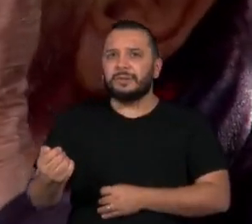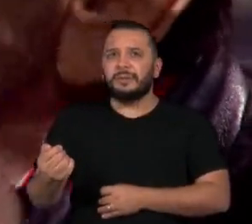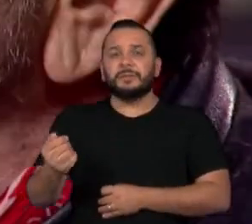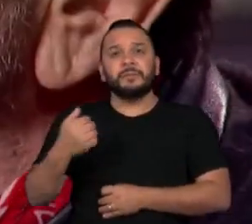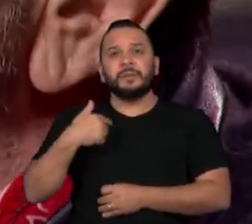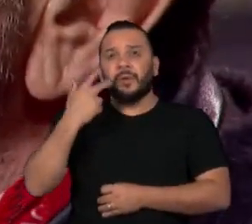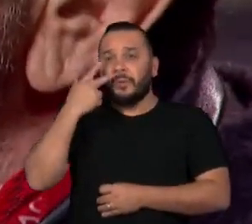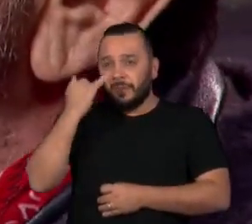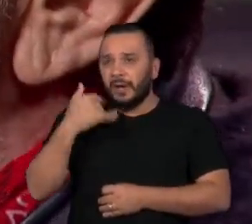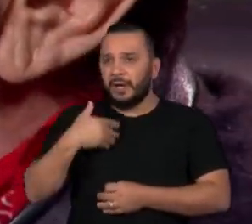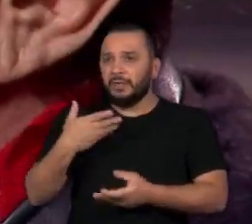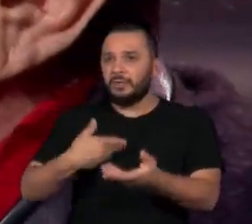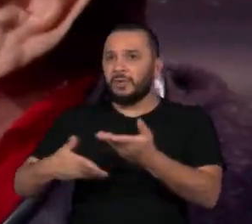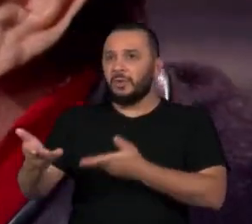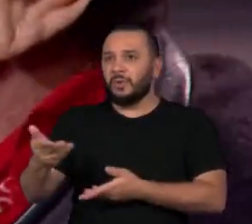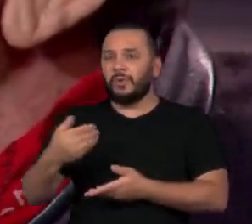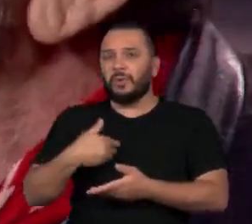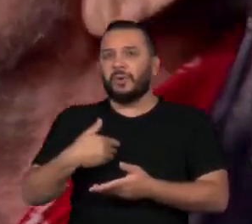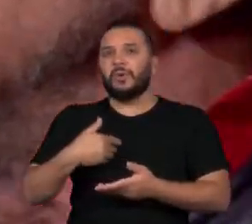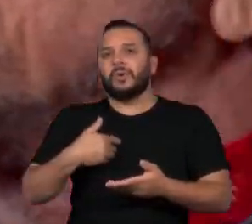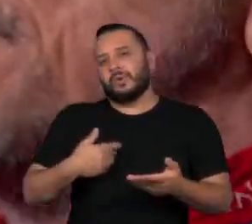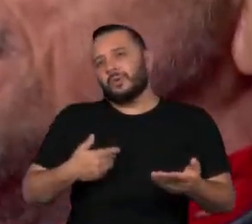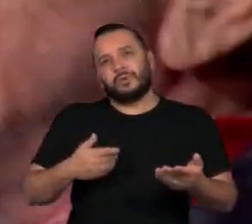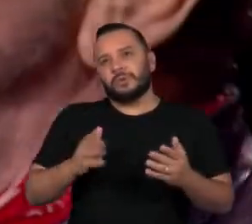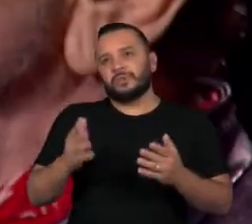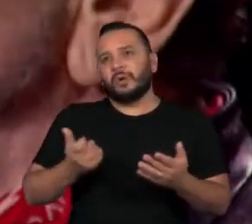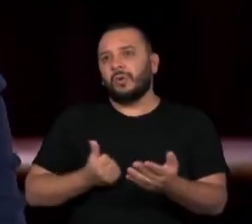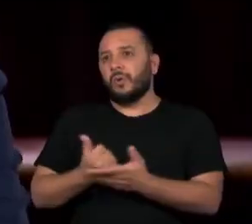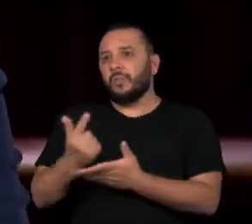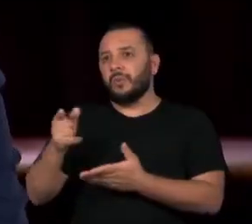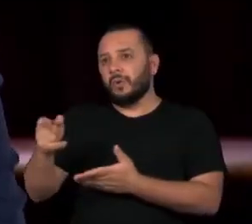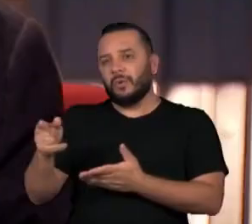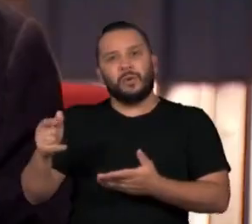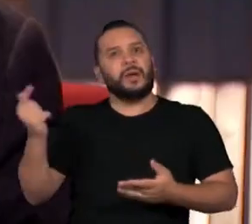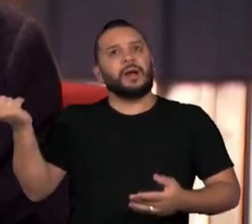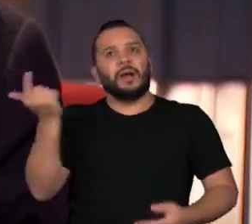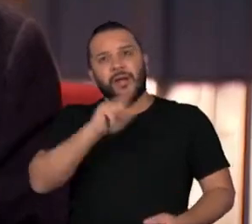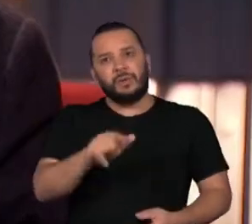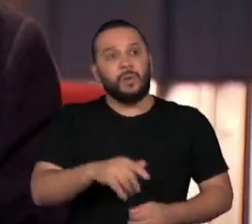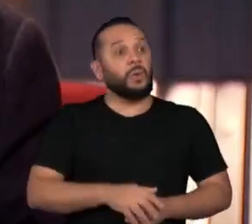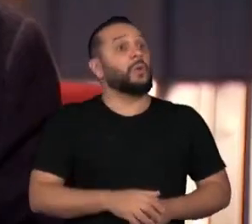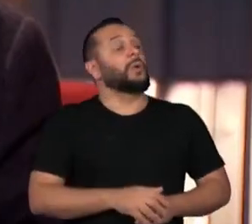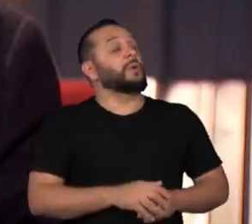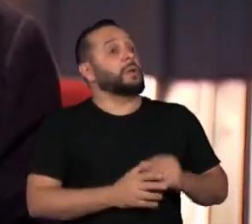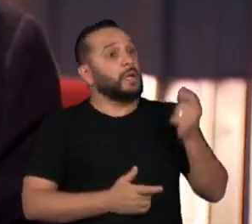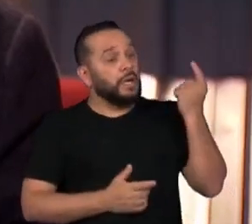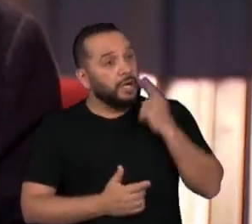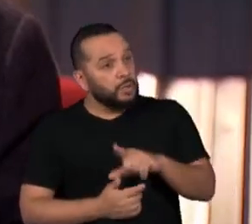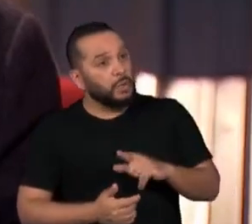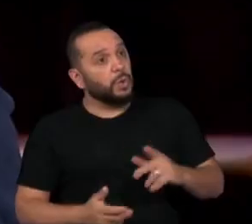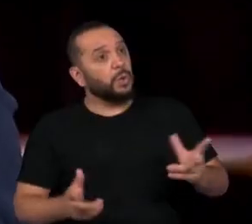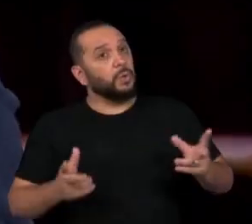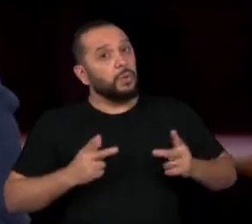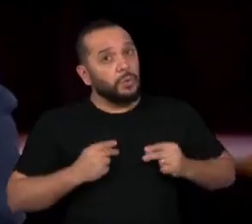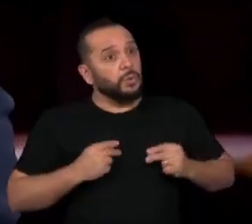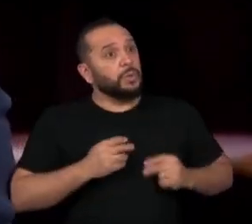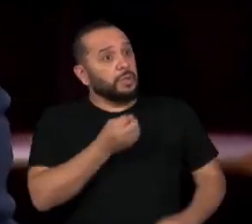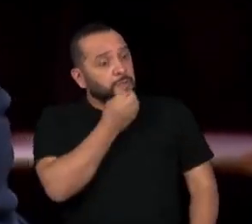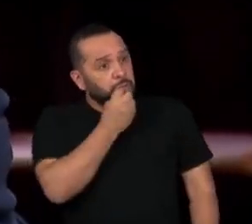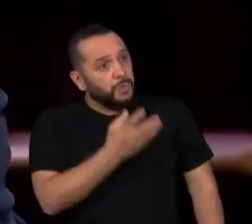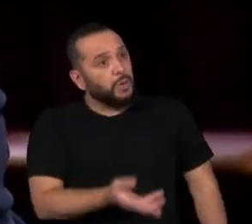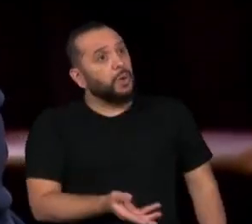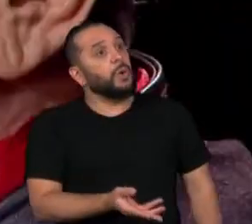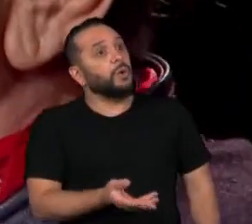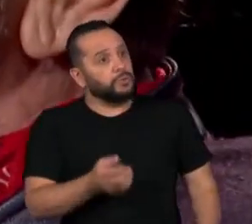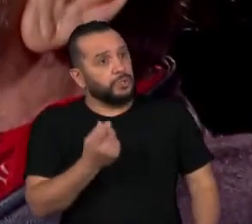aí meu pai trocou e comprou uma o público e ganhou que é isso rapaz que aceleração